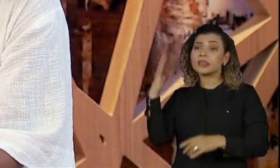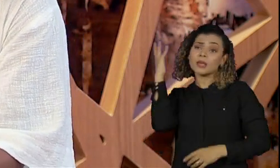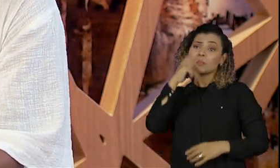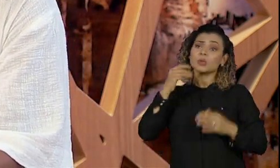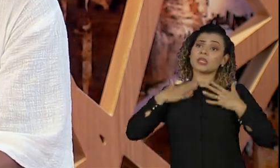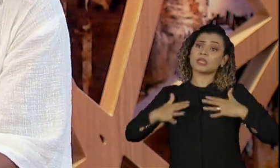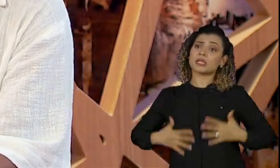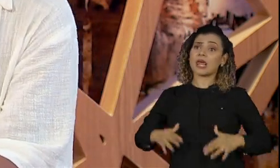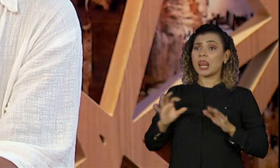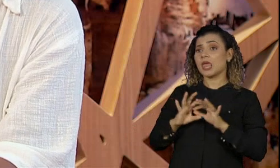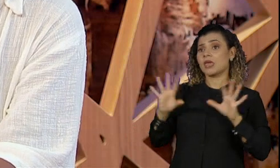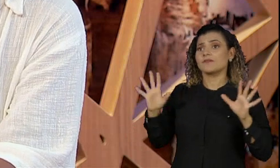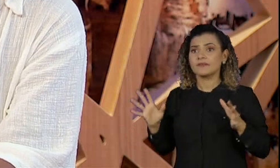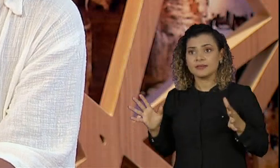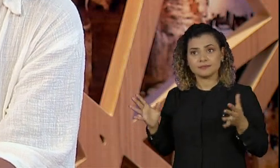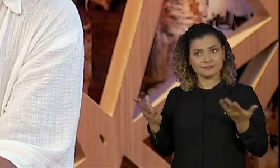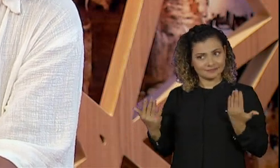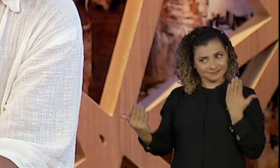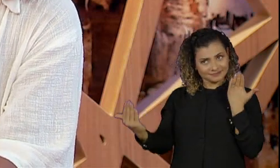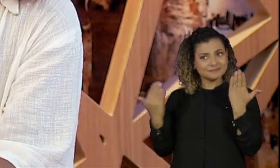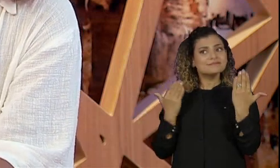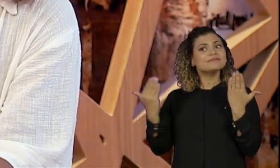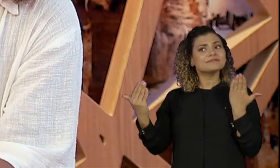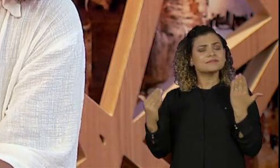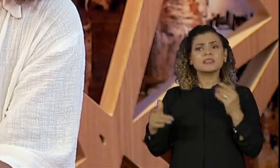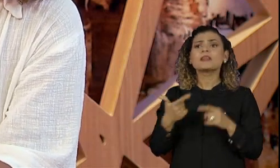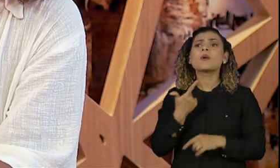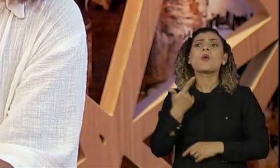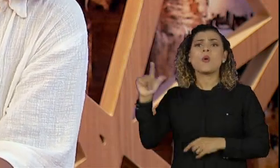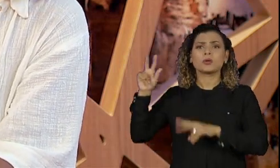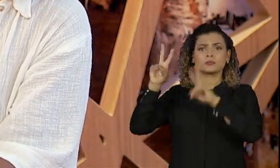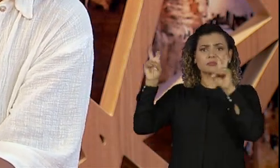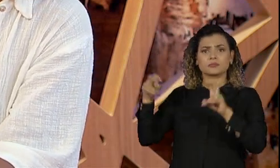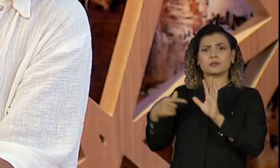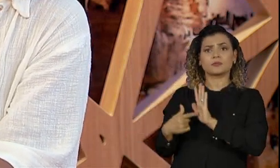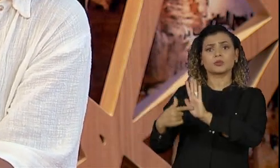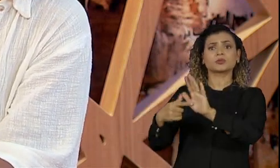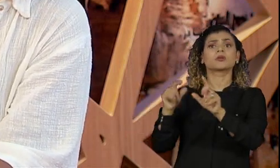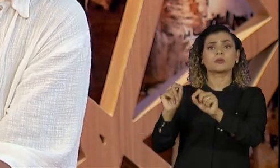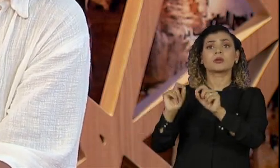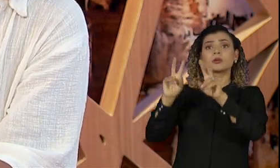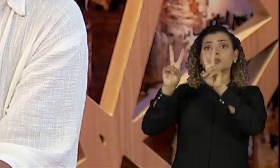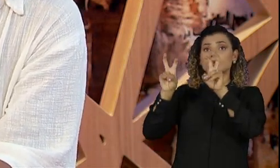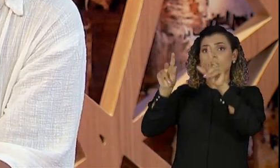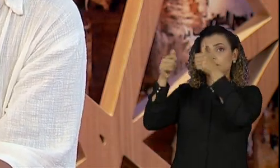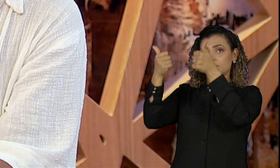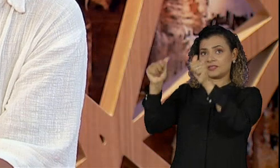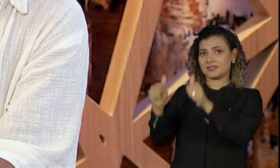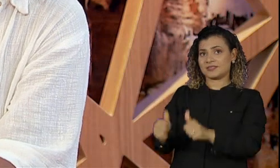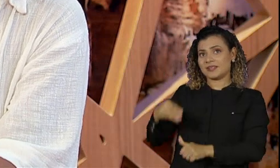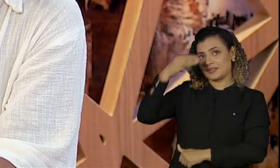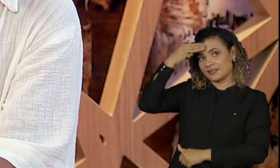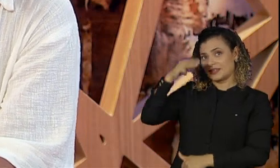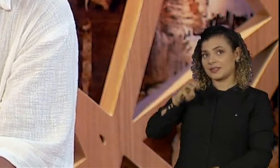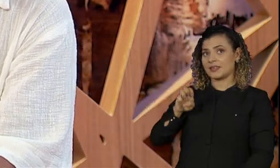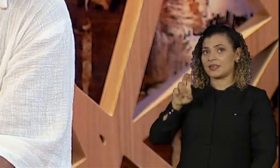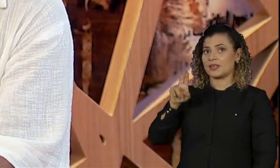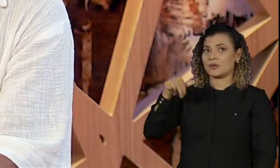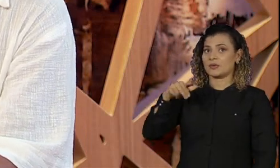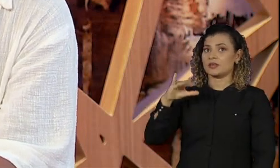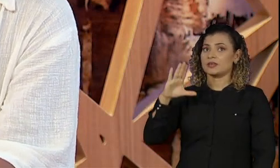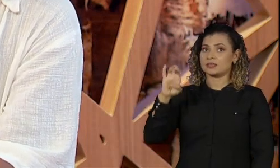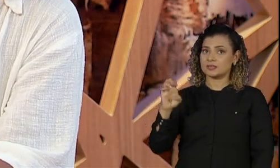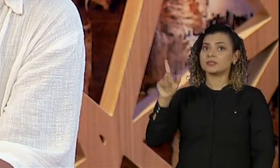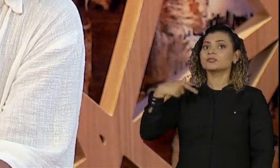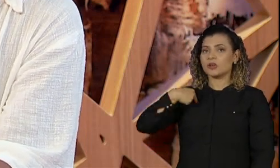ela quer vestir. E só um detalhe também que eu queria apontar sobre a estátua da madrinha Eunice, que é maravilhosa, já fui